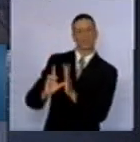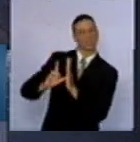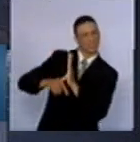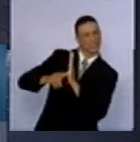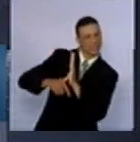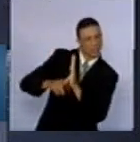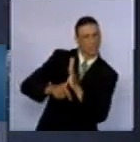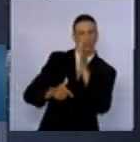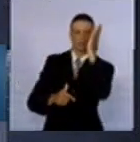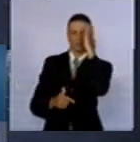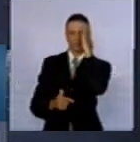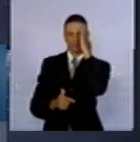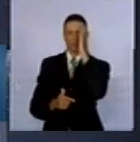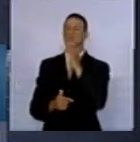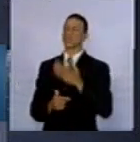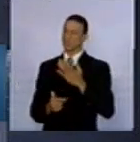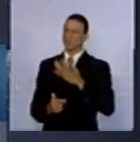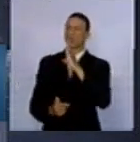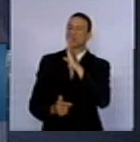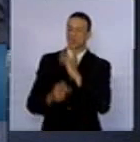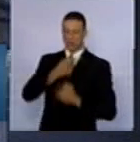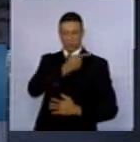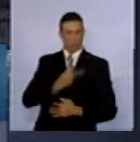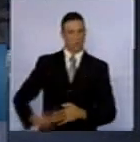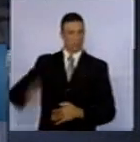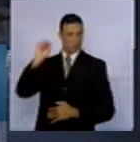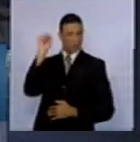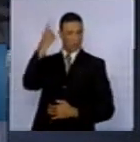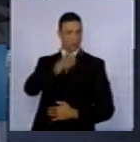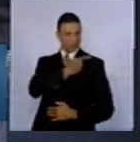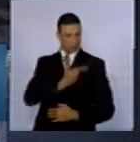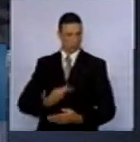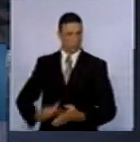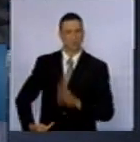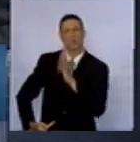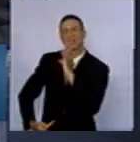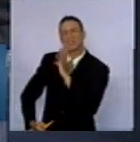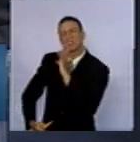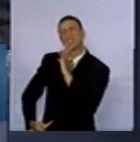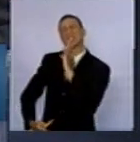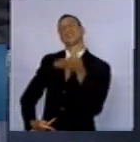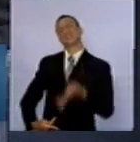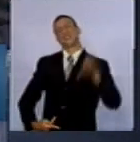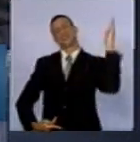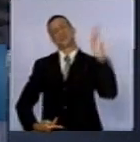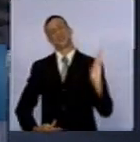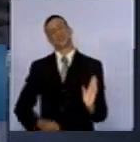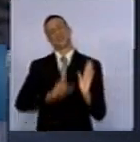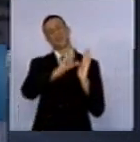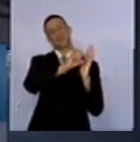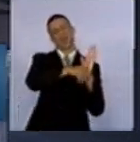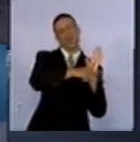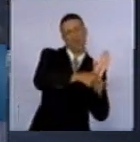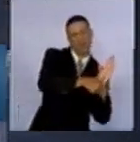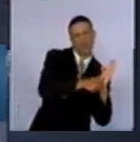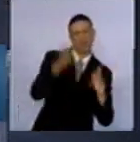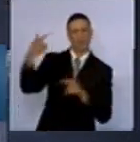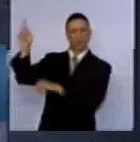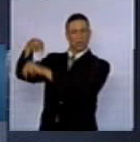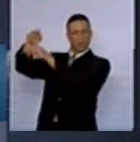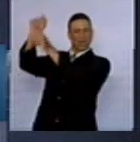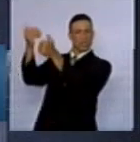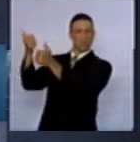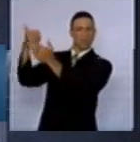da lei geral das telecomunicações foi presidente da Comissão geral e portanto já vinha acompanhando ao longo do tempo e